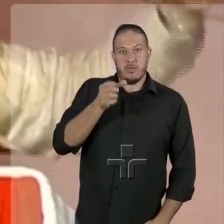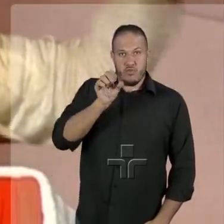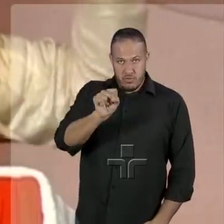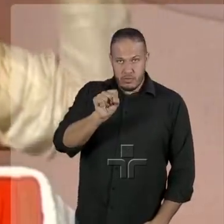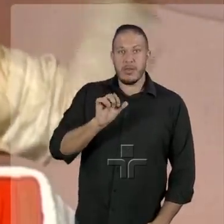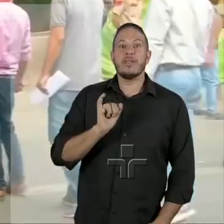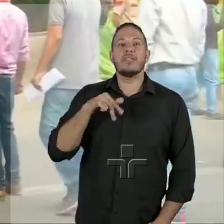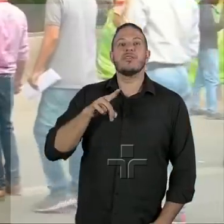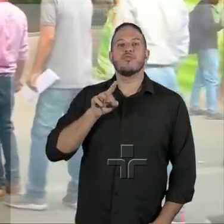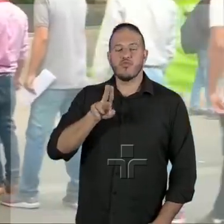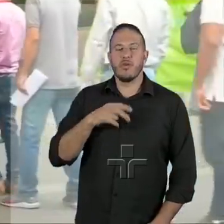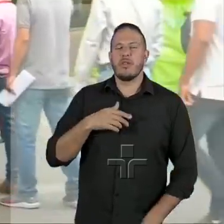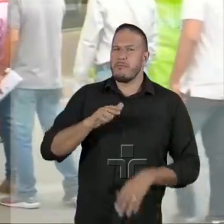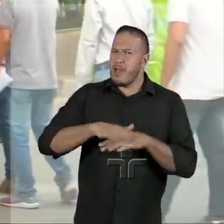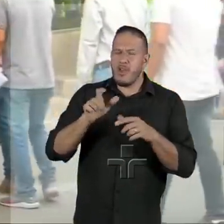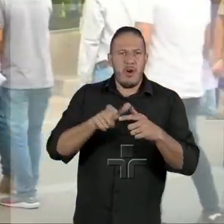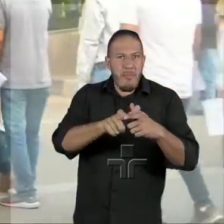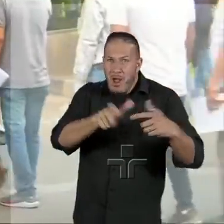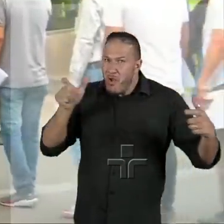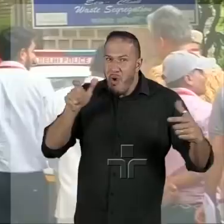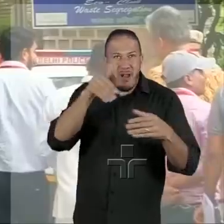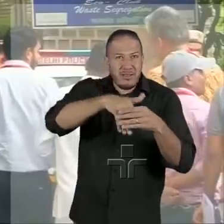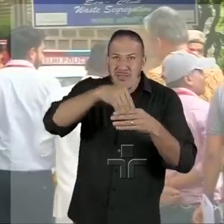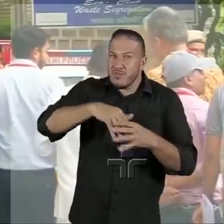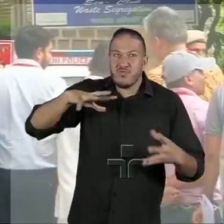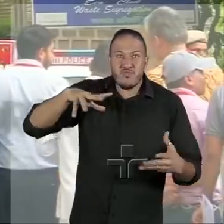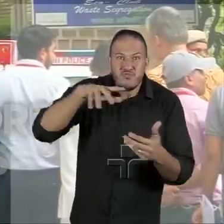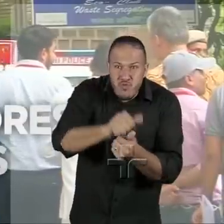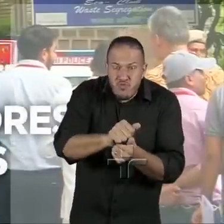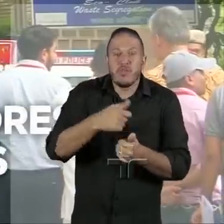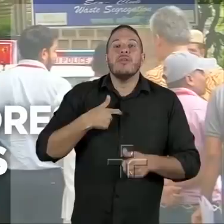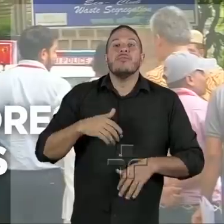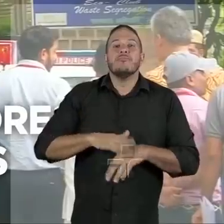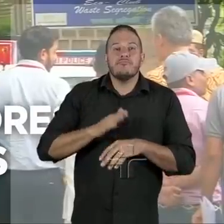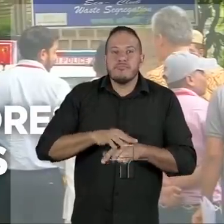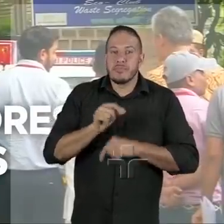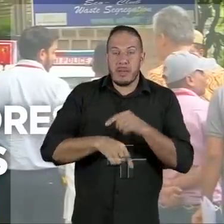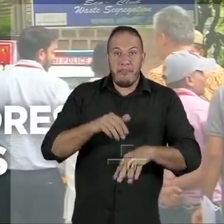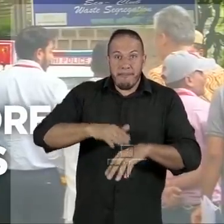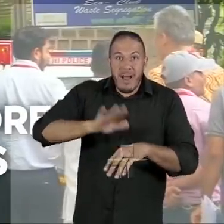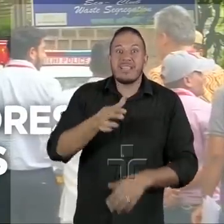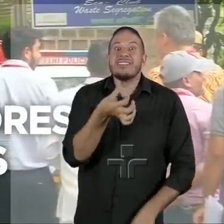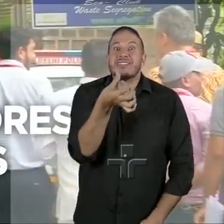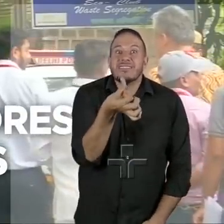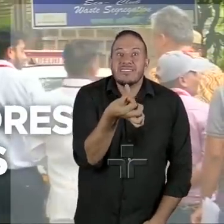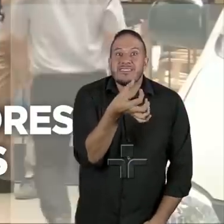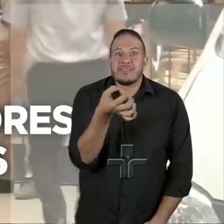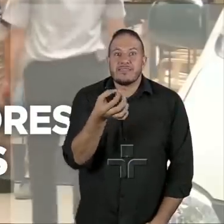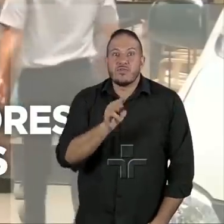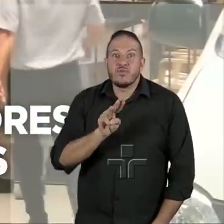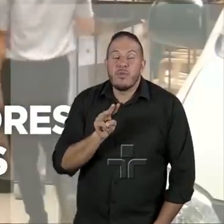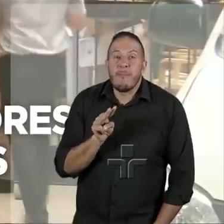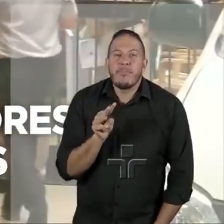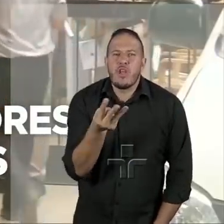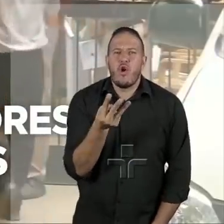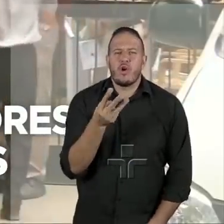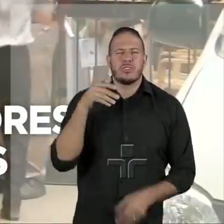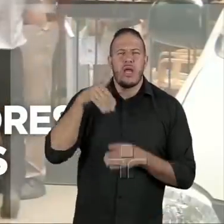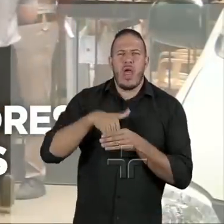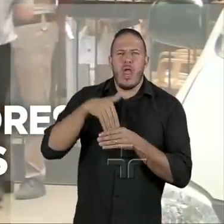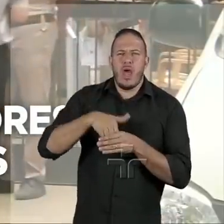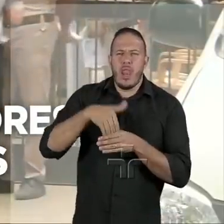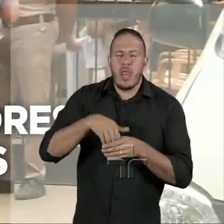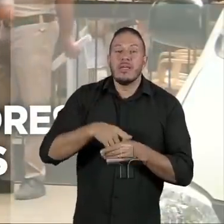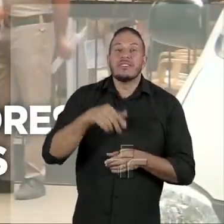A maior eleição do mundo teve participação de mais de 600 milhões de indianos e durou 7 fases